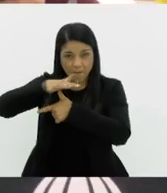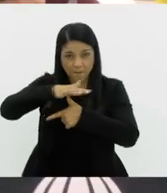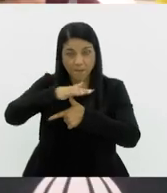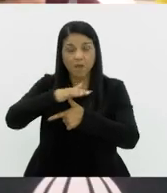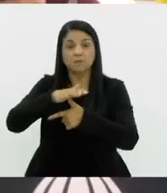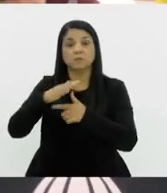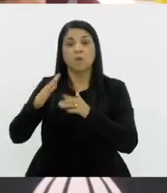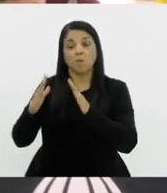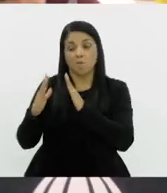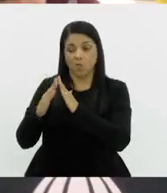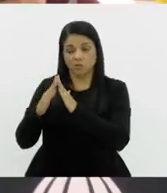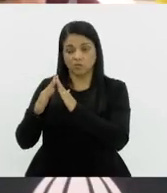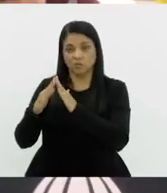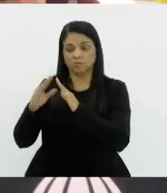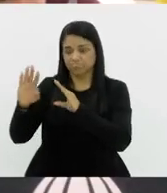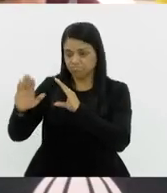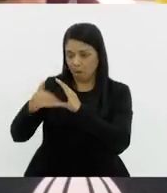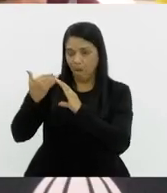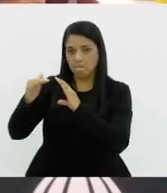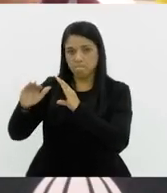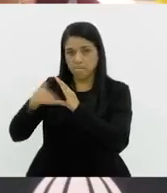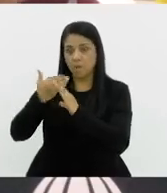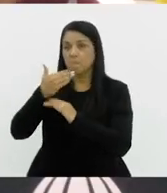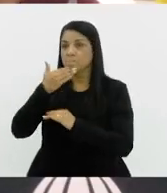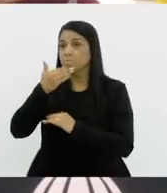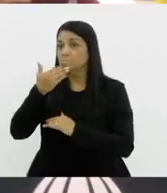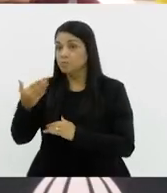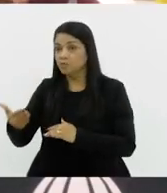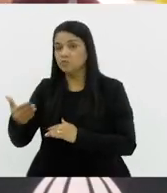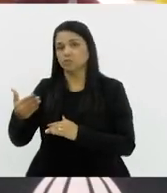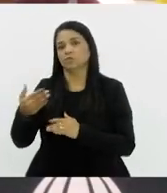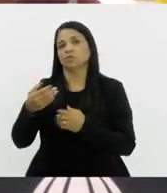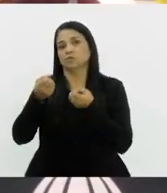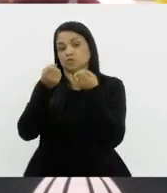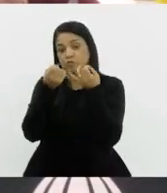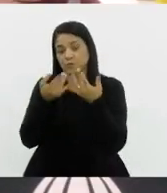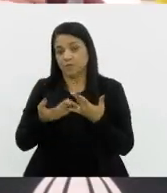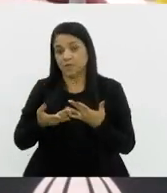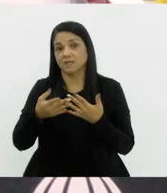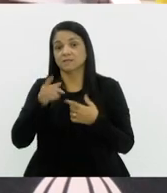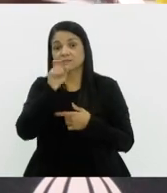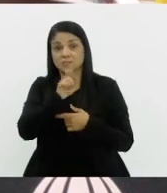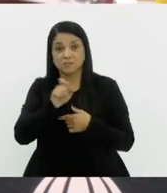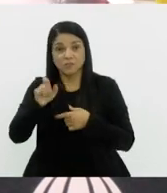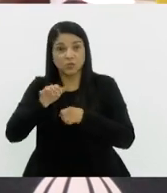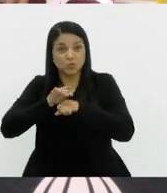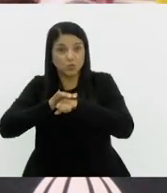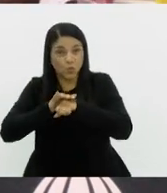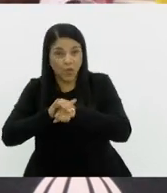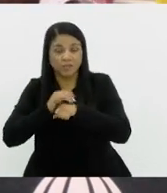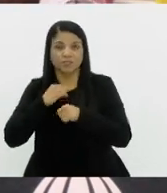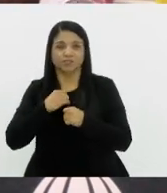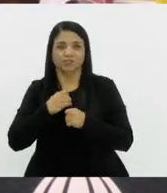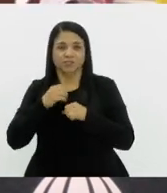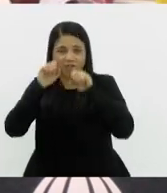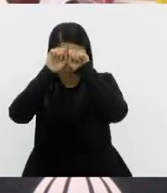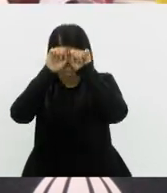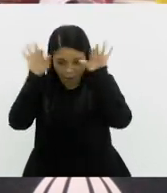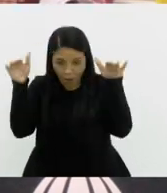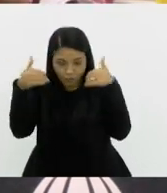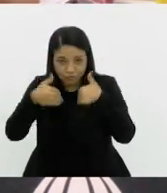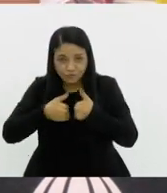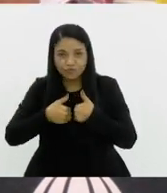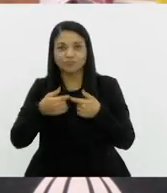mandaram mensagem, viu, Mink, pedindo que eu falasse dos doentes, dos autistas,